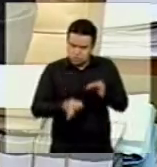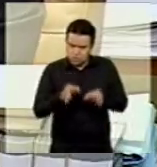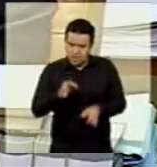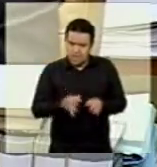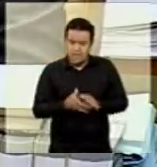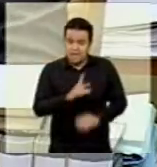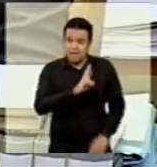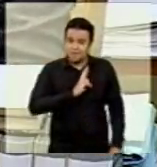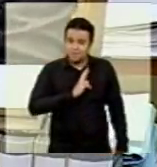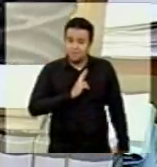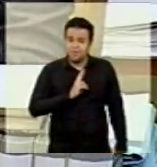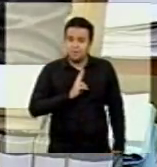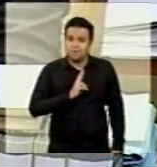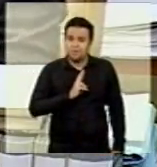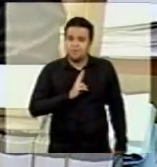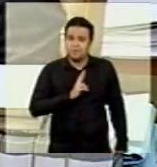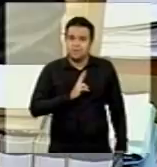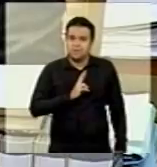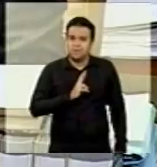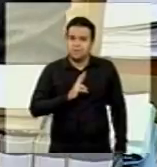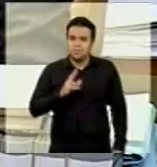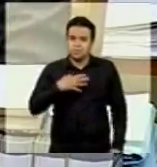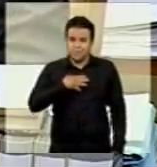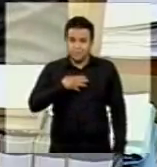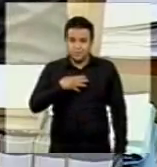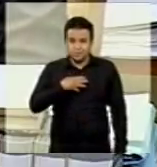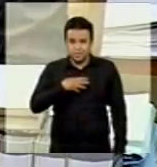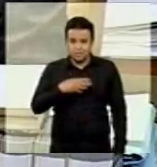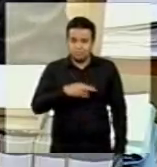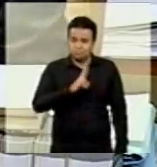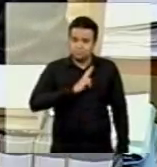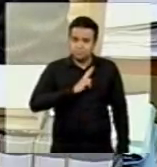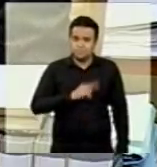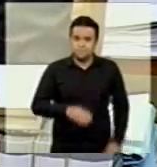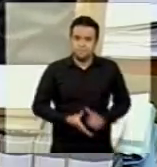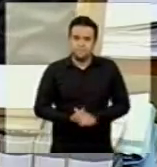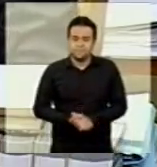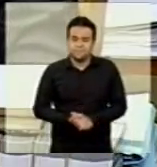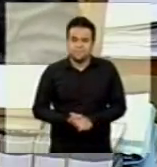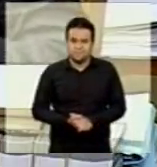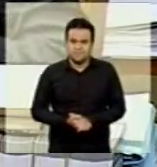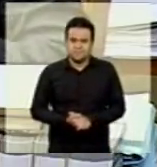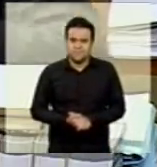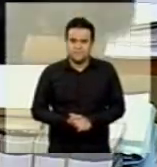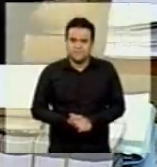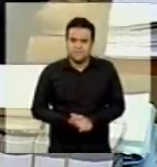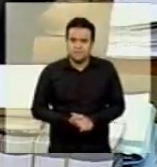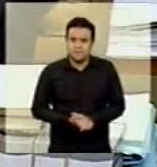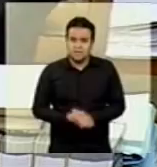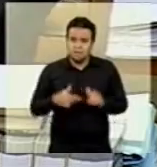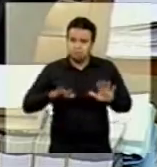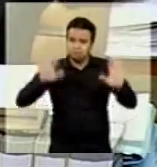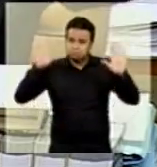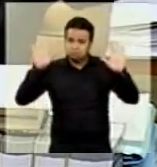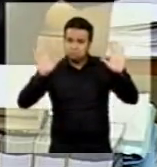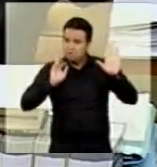julgará, a resposta dela e o gestual dela foram muito significativos. Levantou ela as mãos e